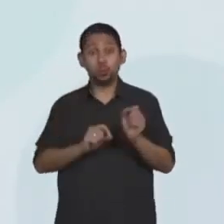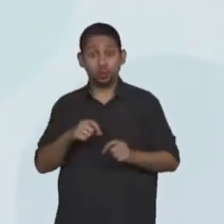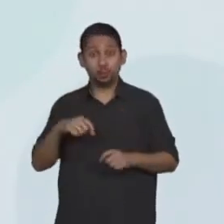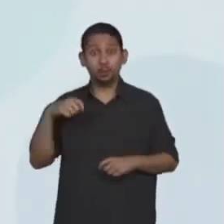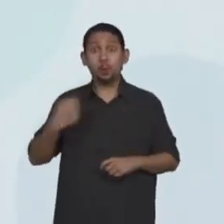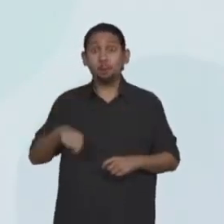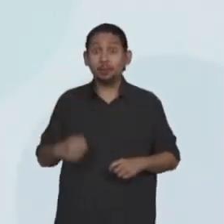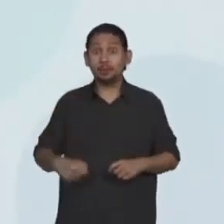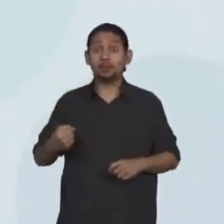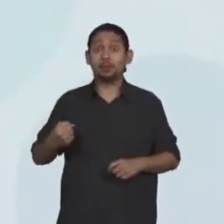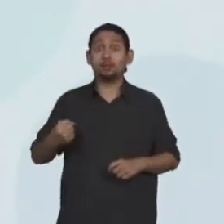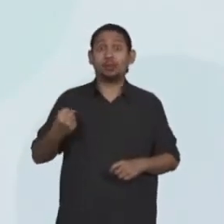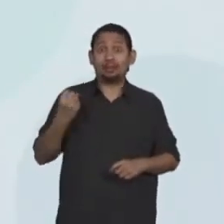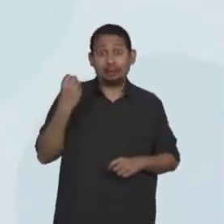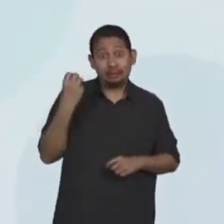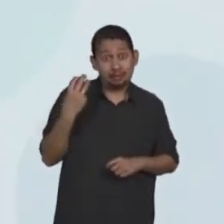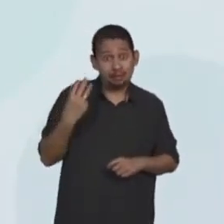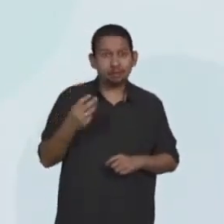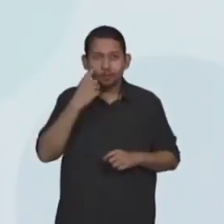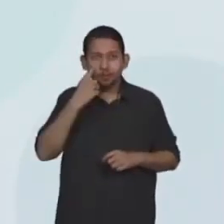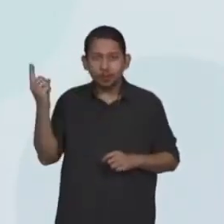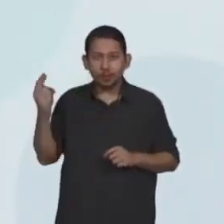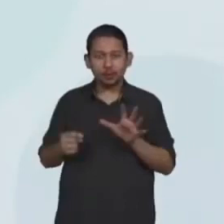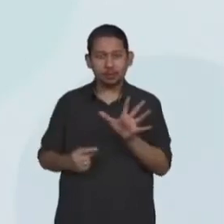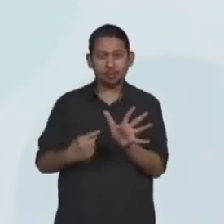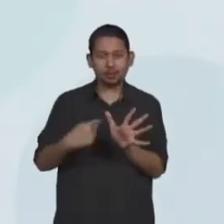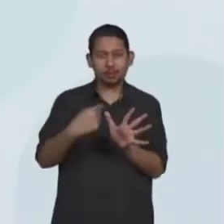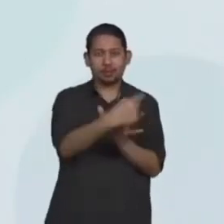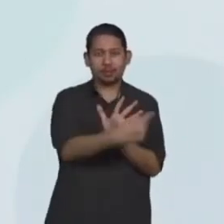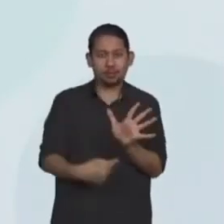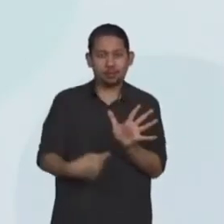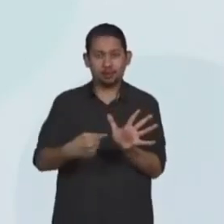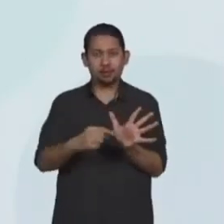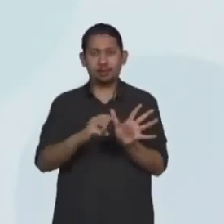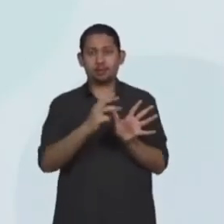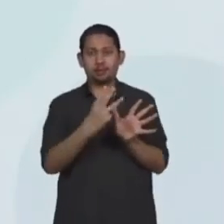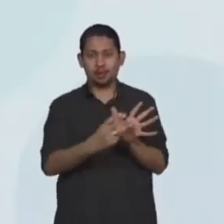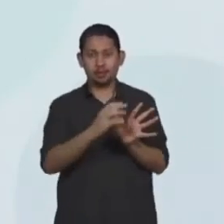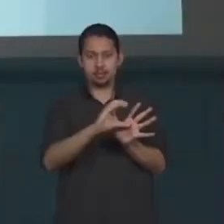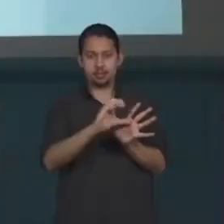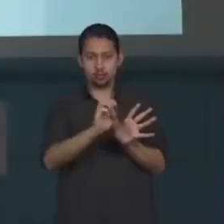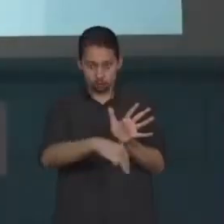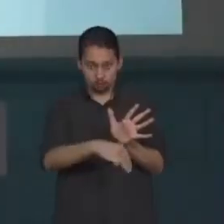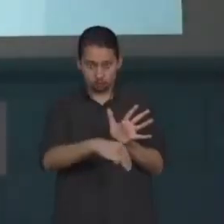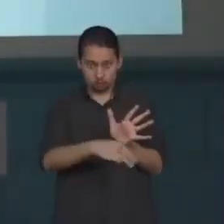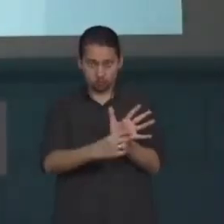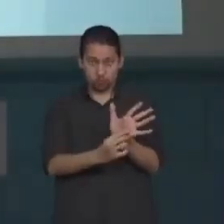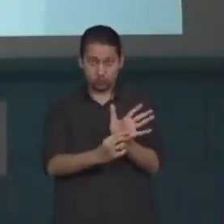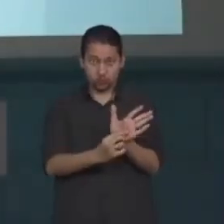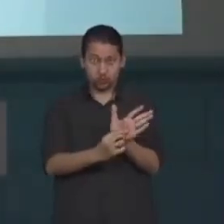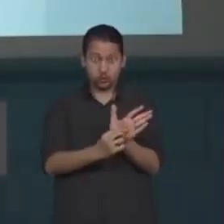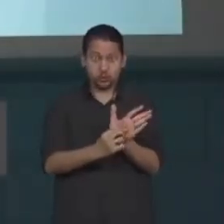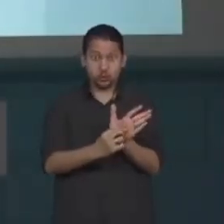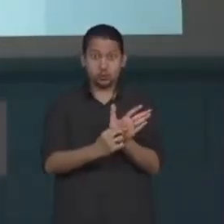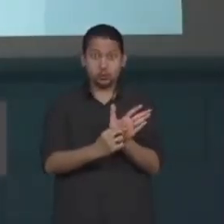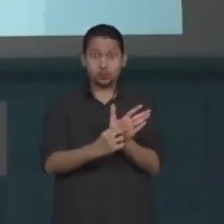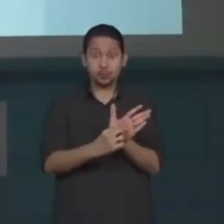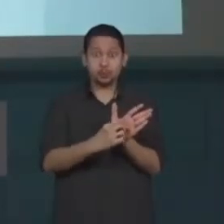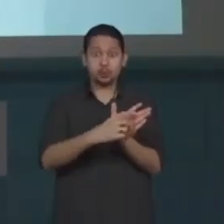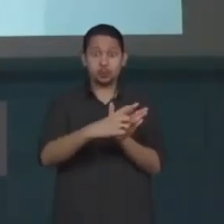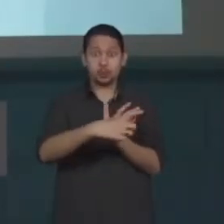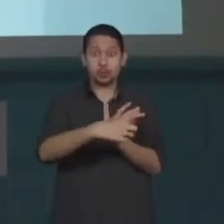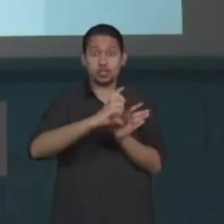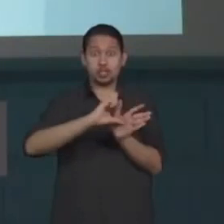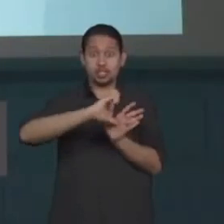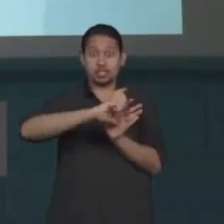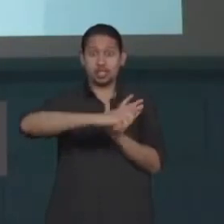3 polias de 3 centímetros, 3 centímetros de raio, gente. Eu vou mostrar para vocês depois o que significa, como